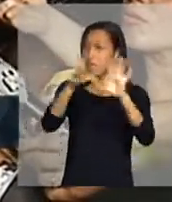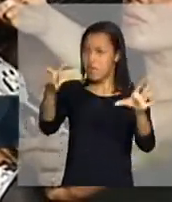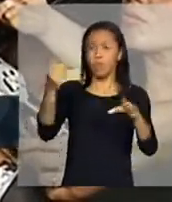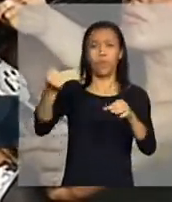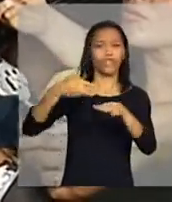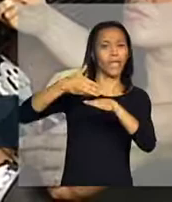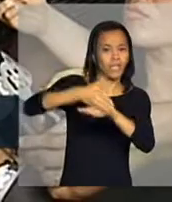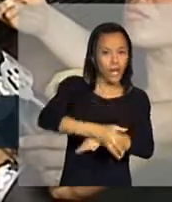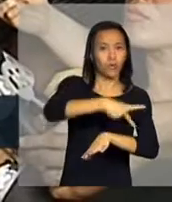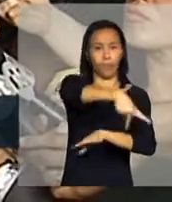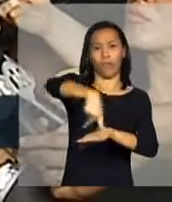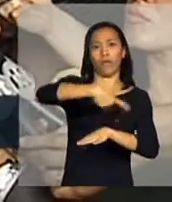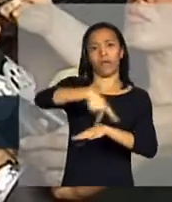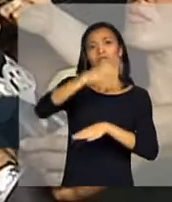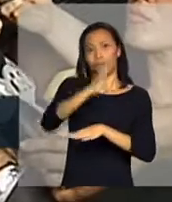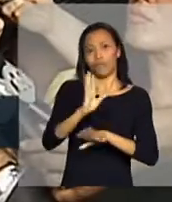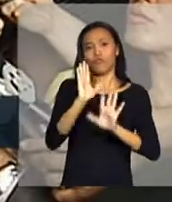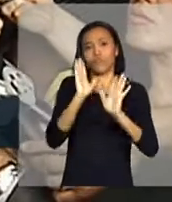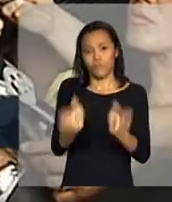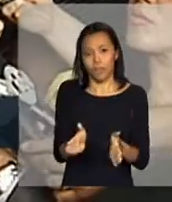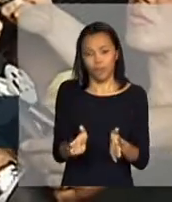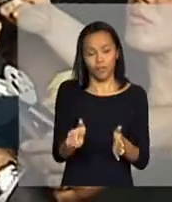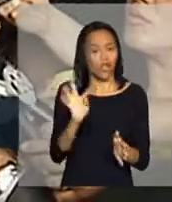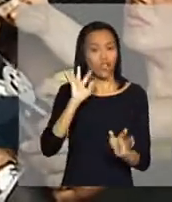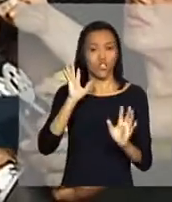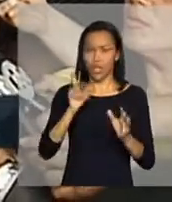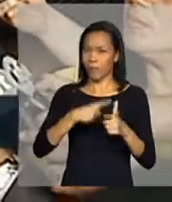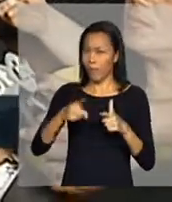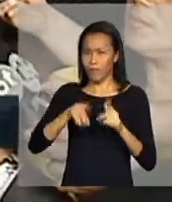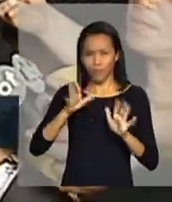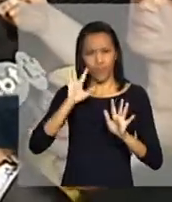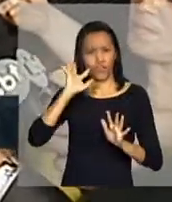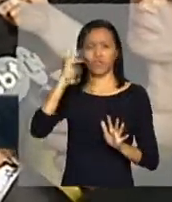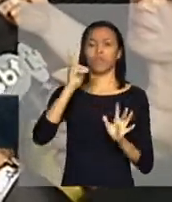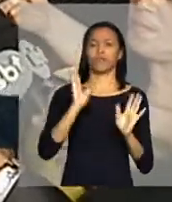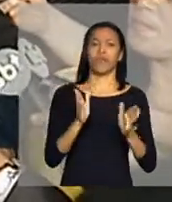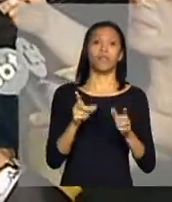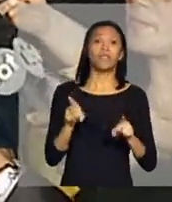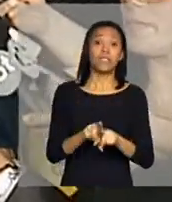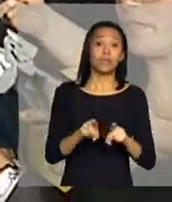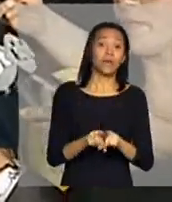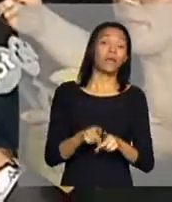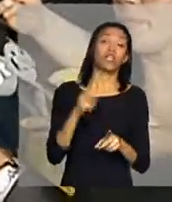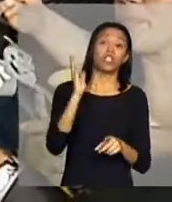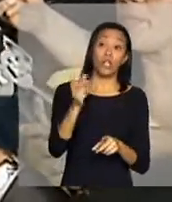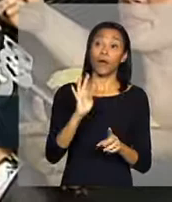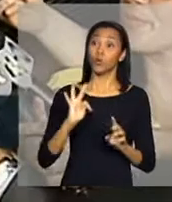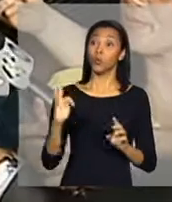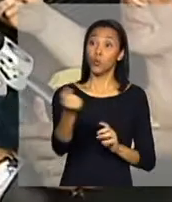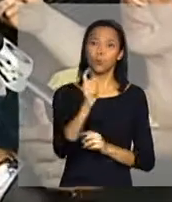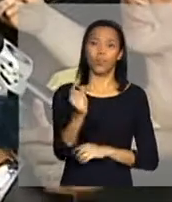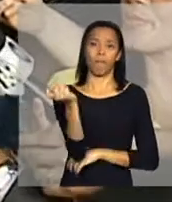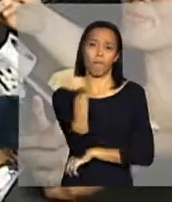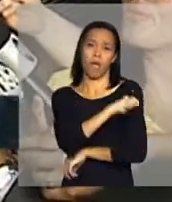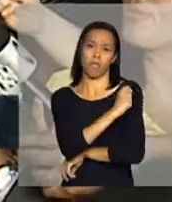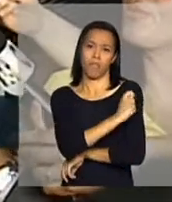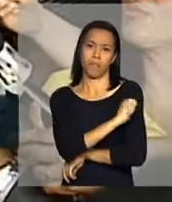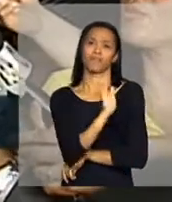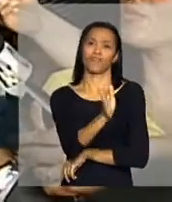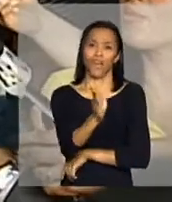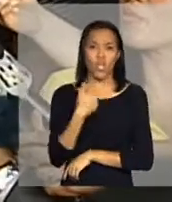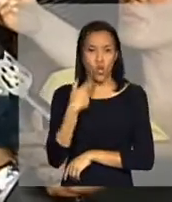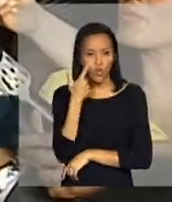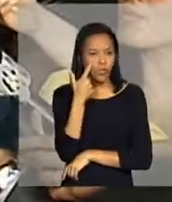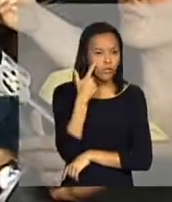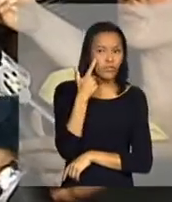essa primeira etapa já foi resolvida. Da mesma forma, a quase totalidade já foi vacinada. Eu acompanhei os trabalhos, inclusive